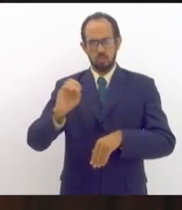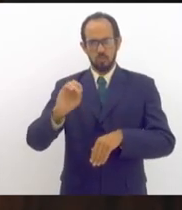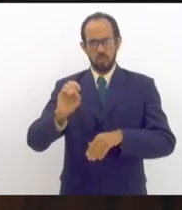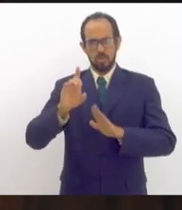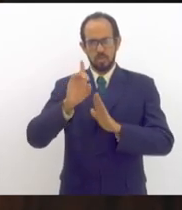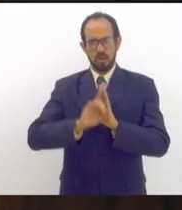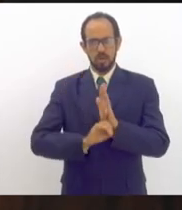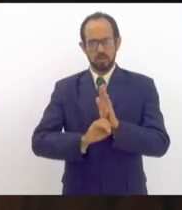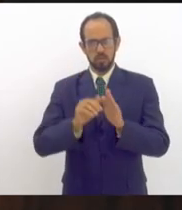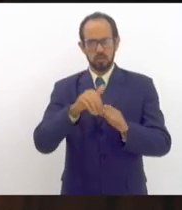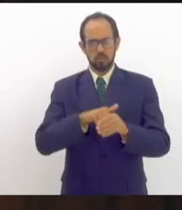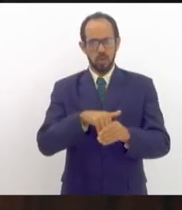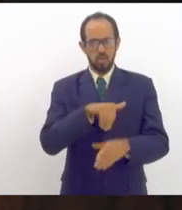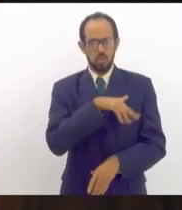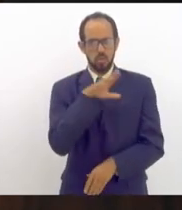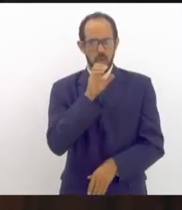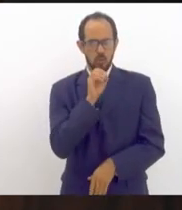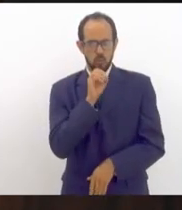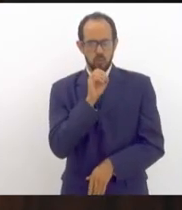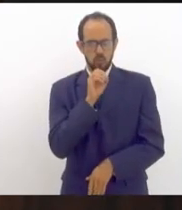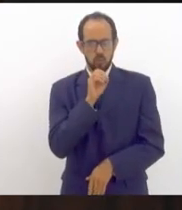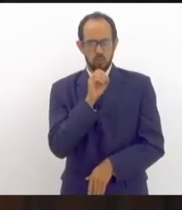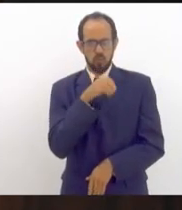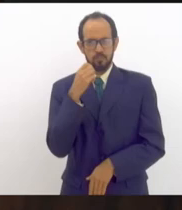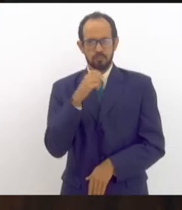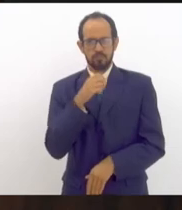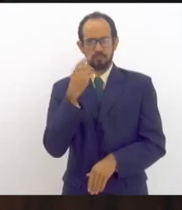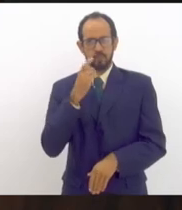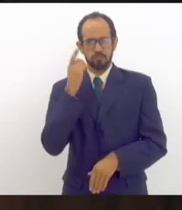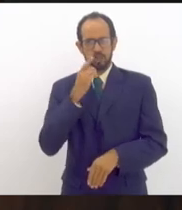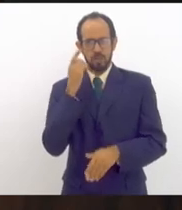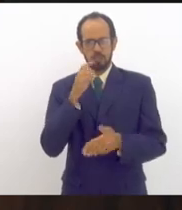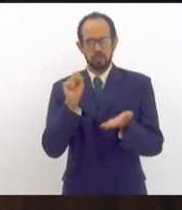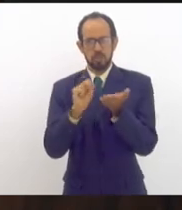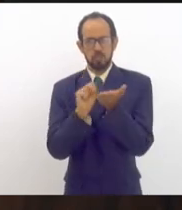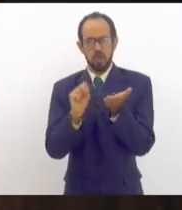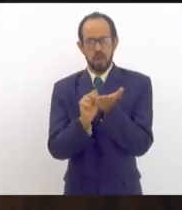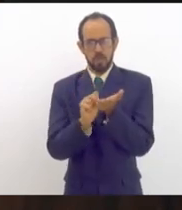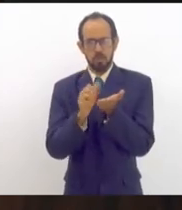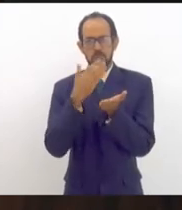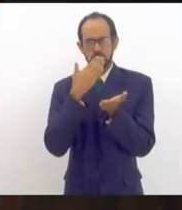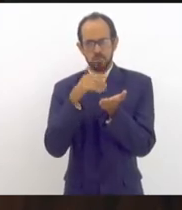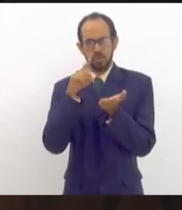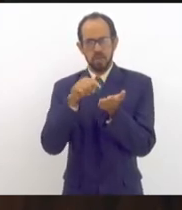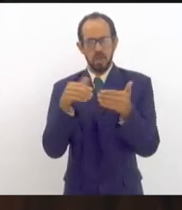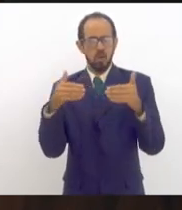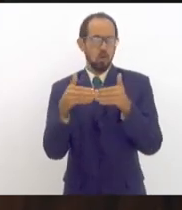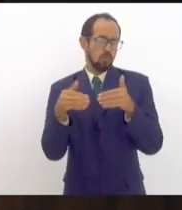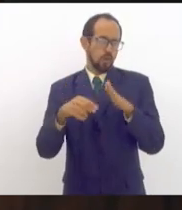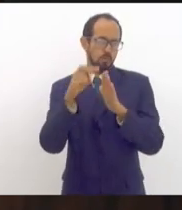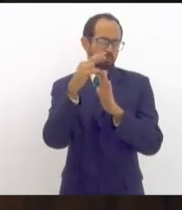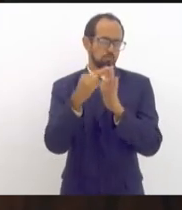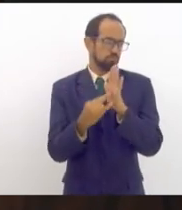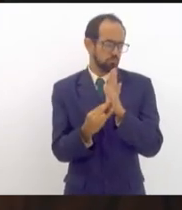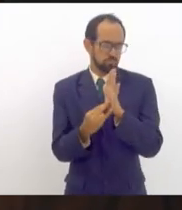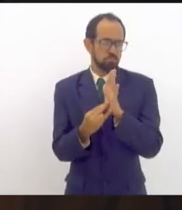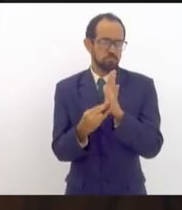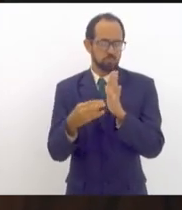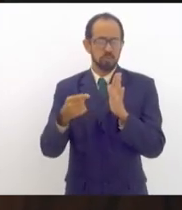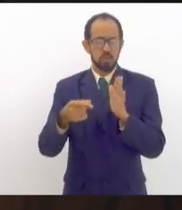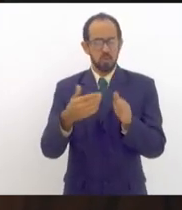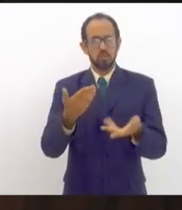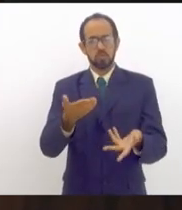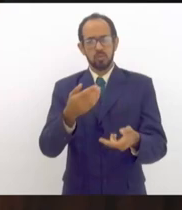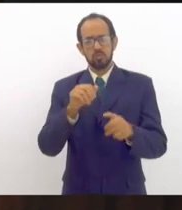não o Deputado Samuel Malafaia pediu a verificação que é legítima e o que eu estou fazendo é trazer uma decisão